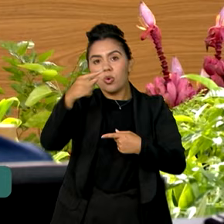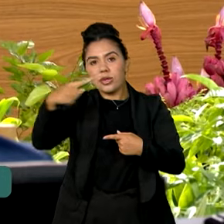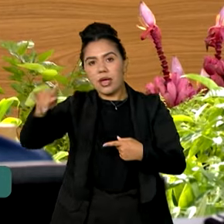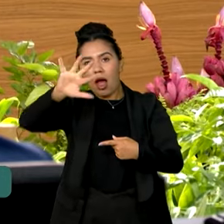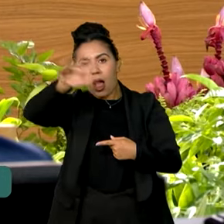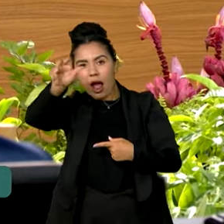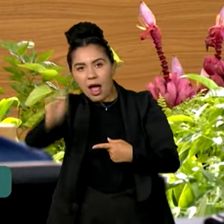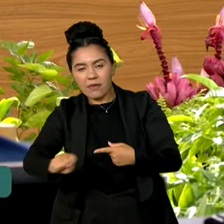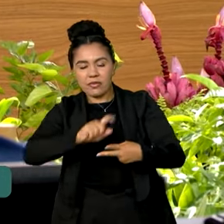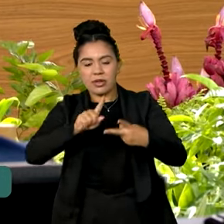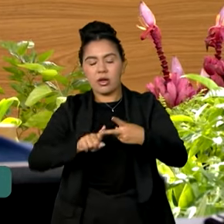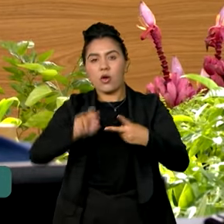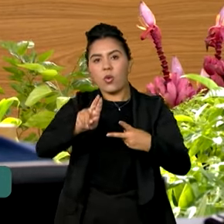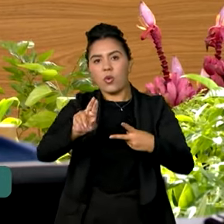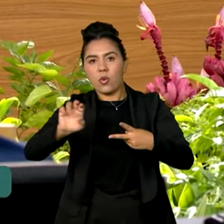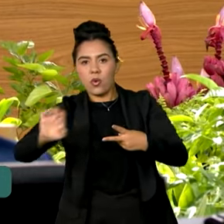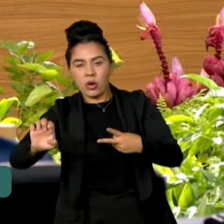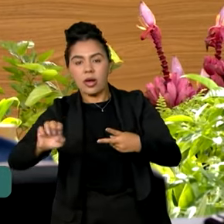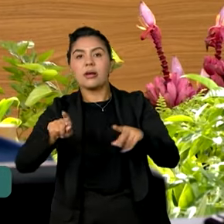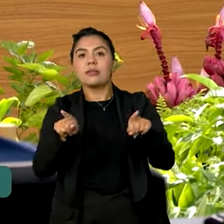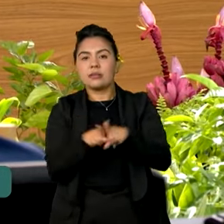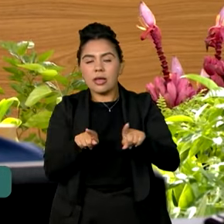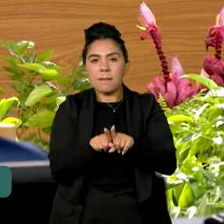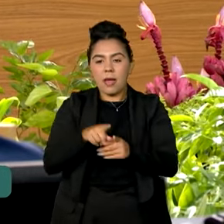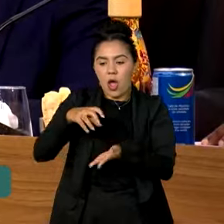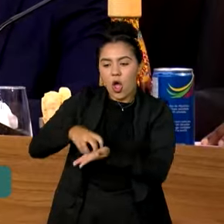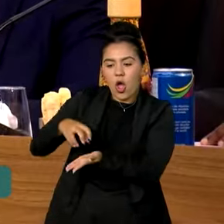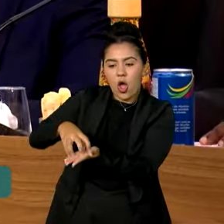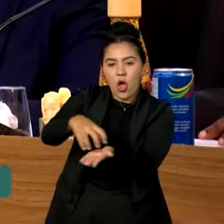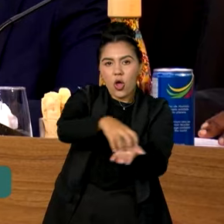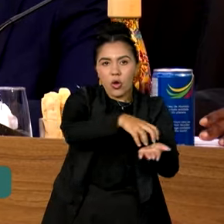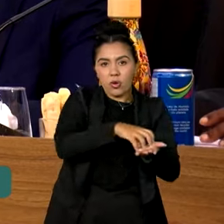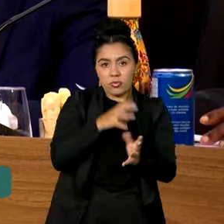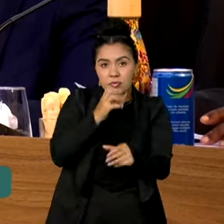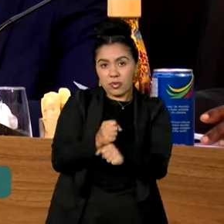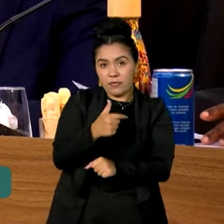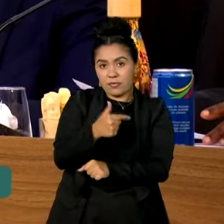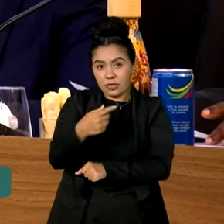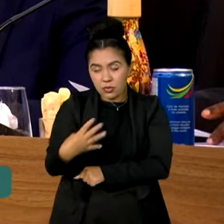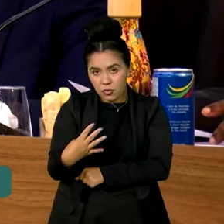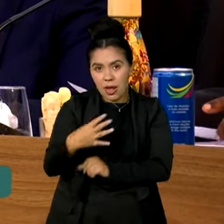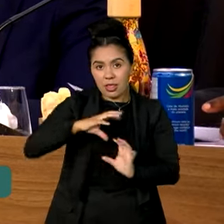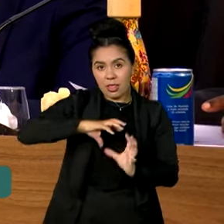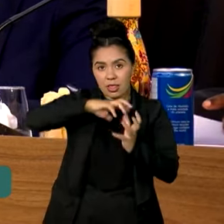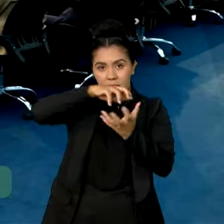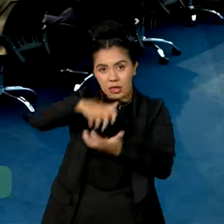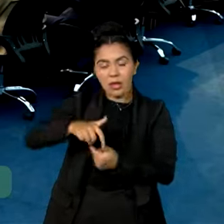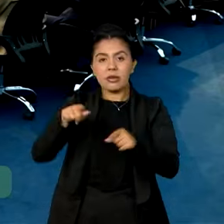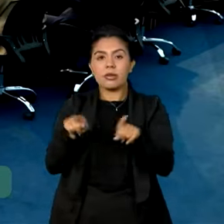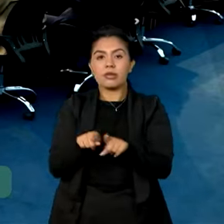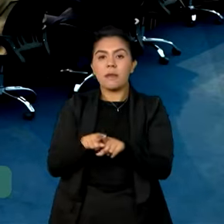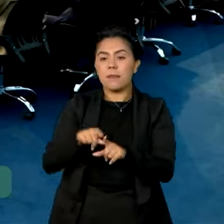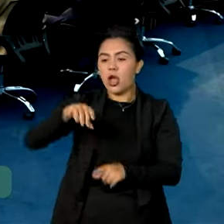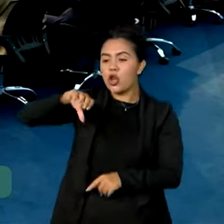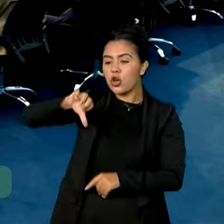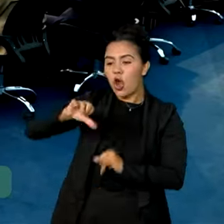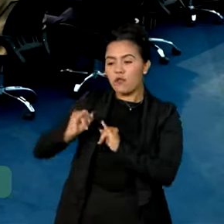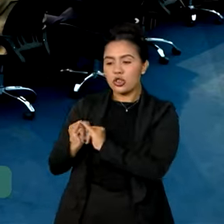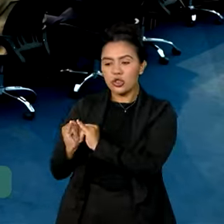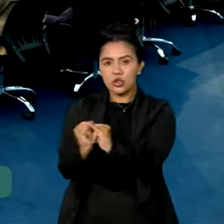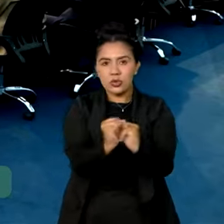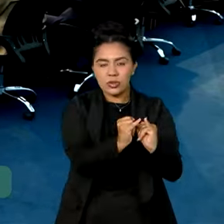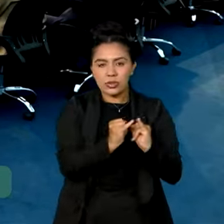Europeia, 24 organizações internacionais, 9 instituições financeiras internacionais e